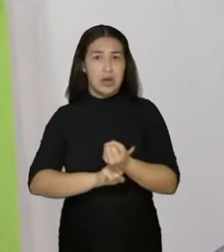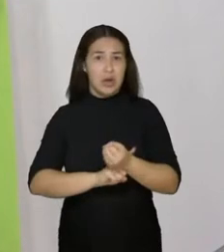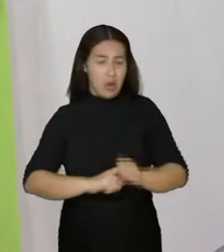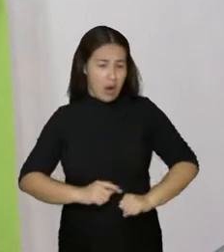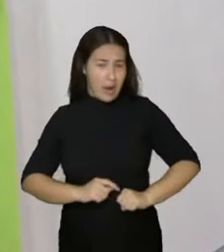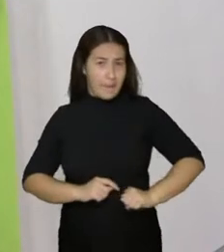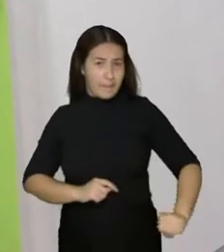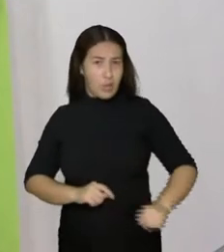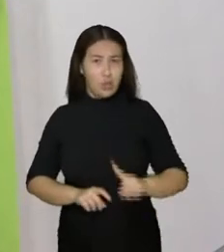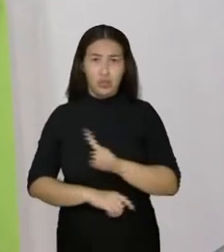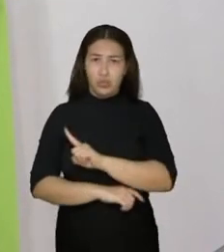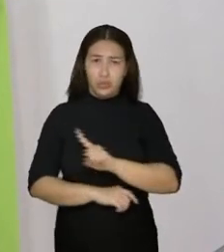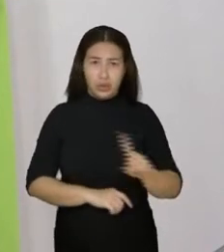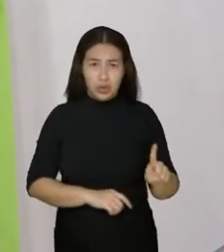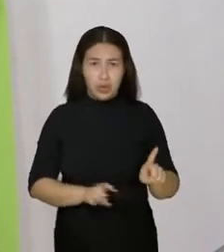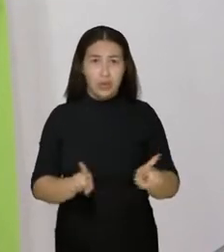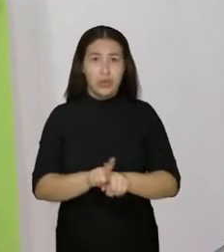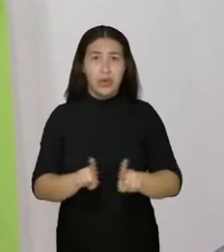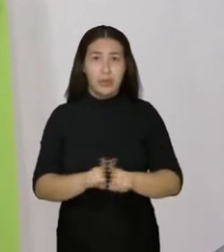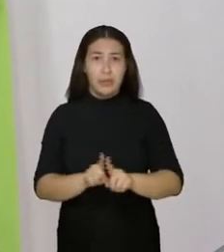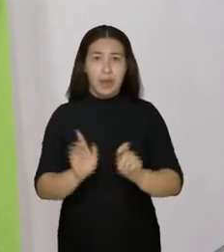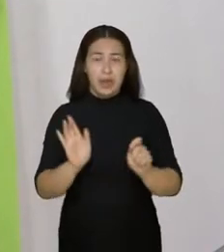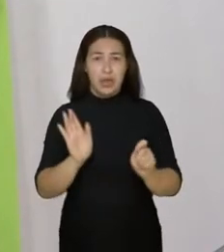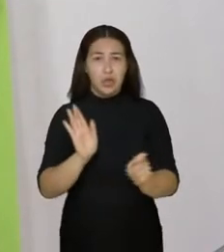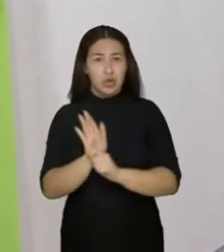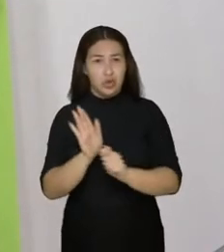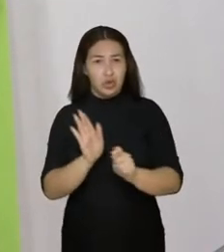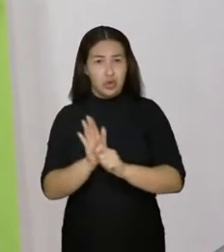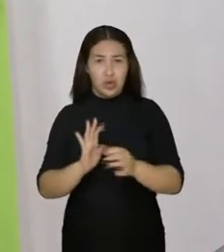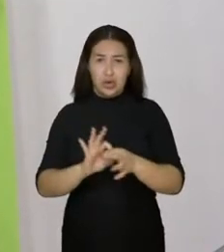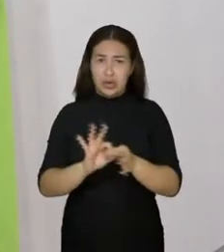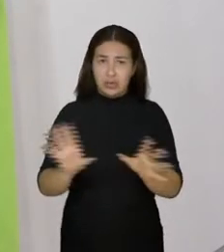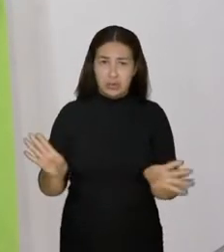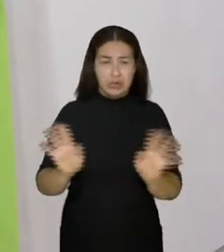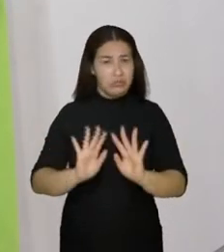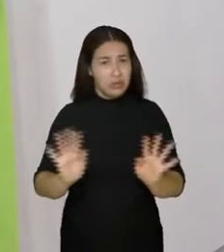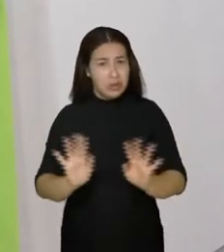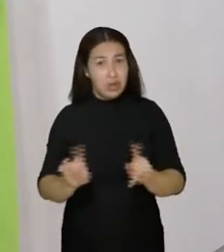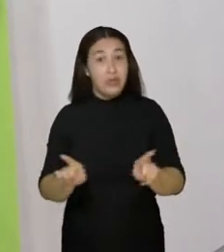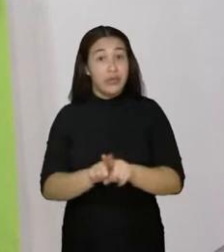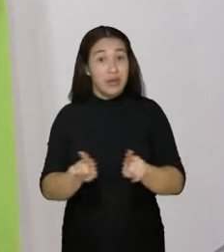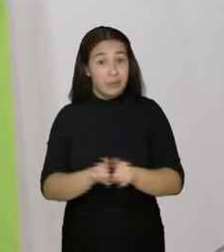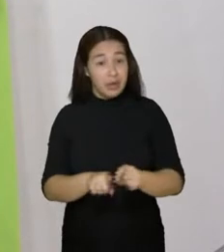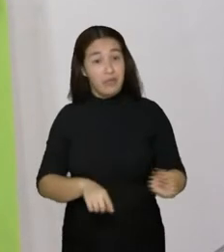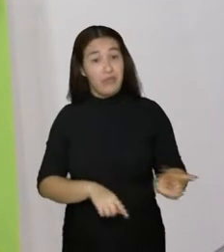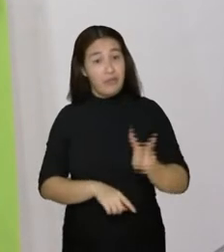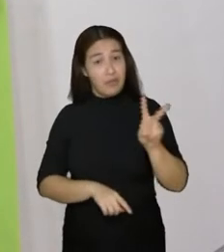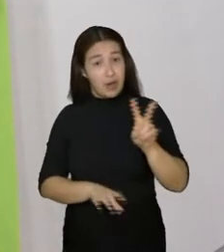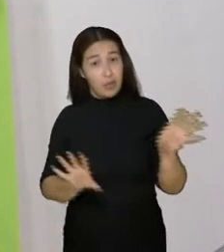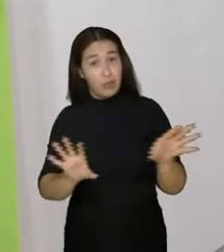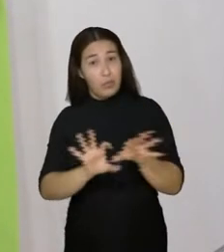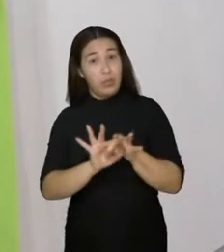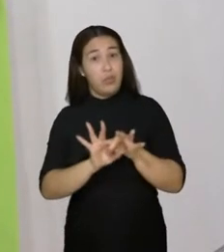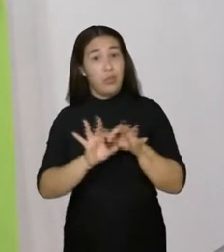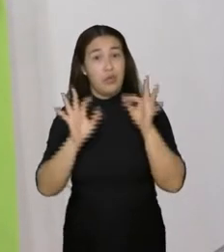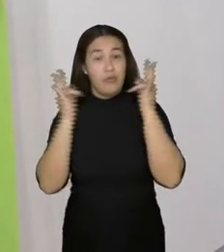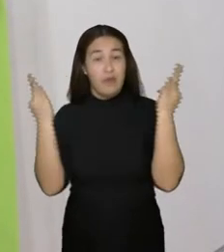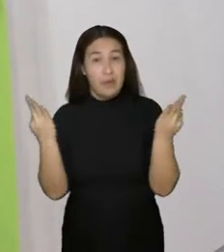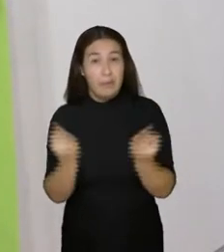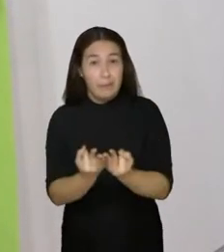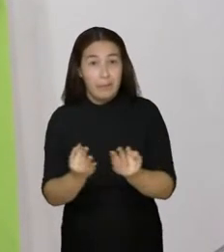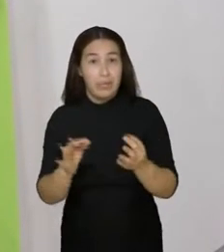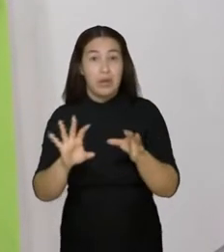educacionais de valores ligados à família a liberdade